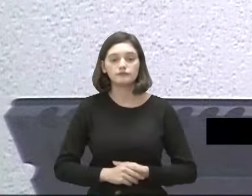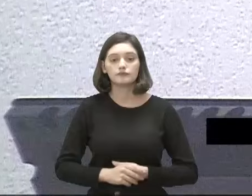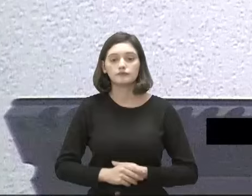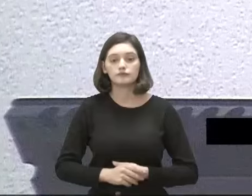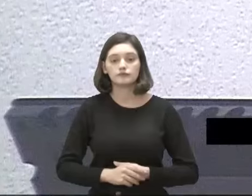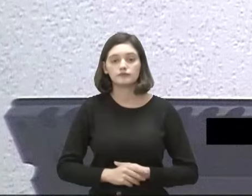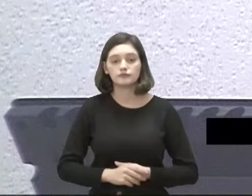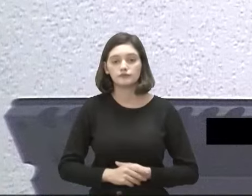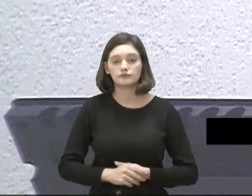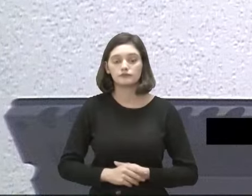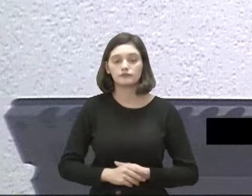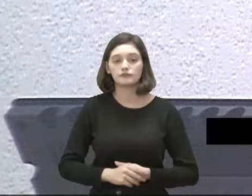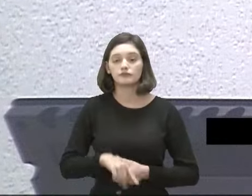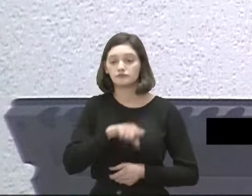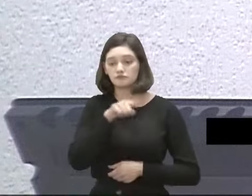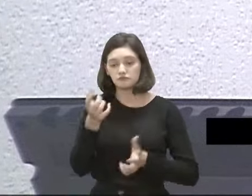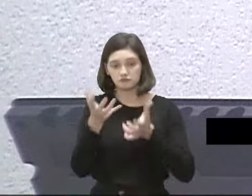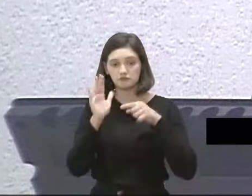Nataline? Lucas?